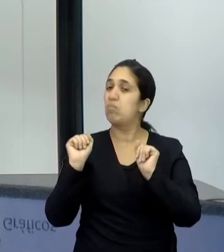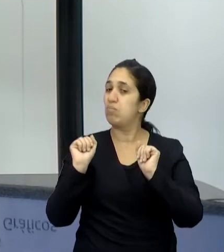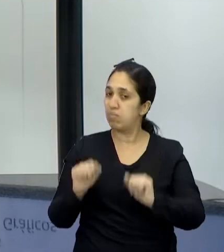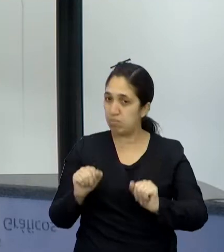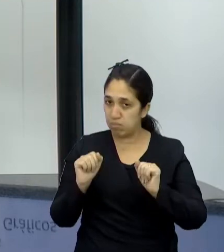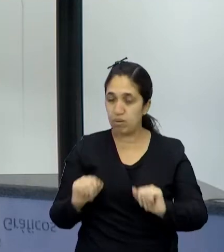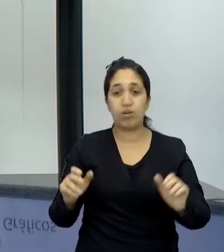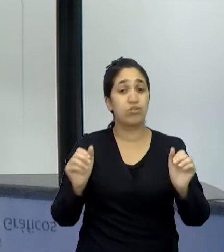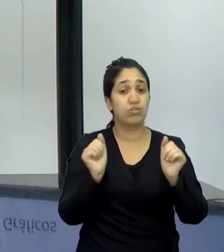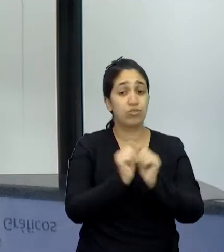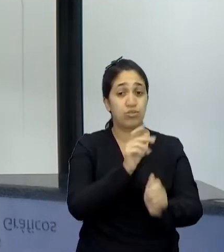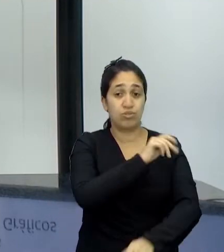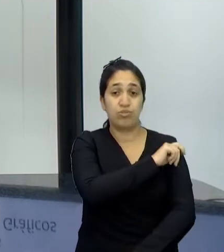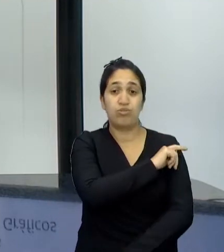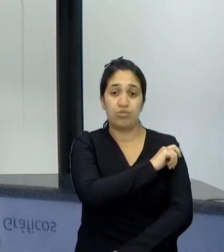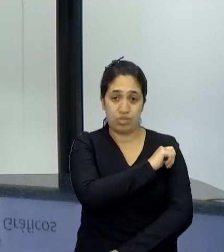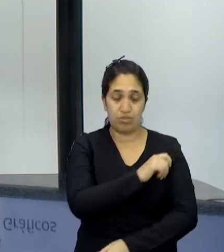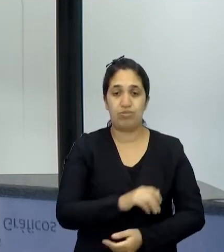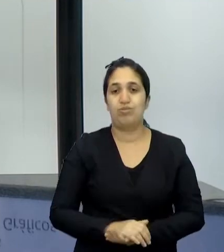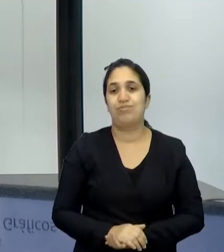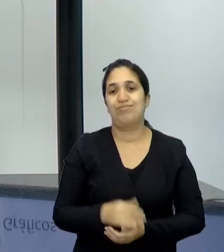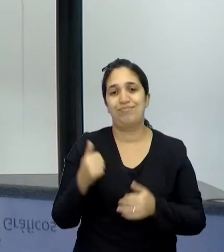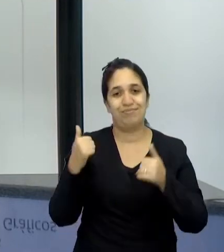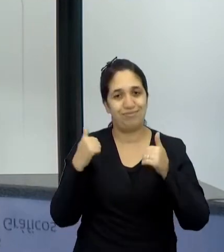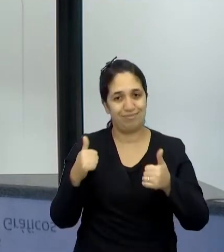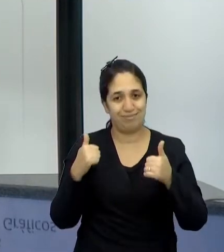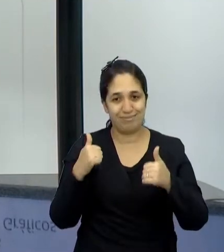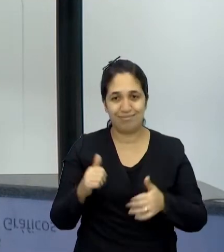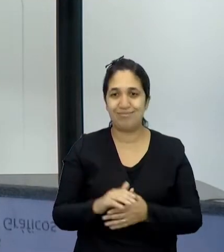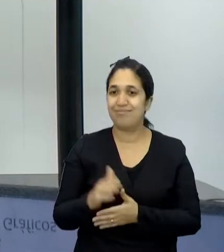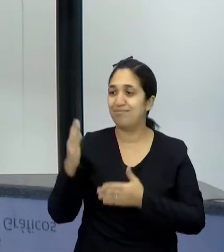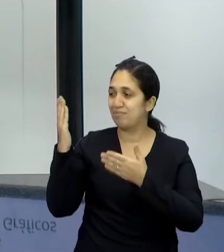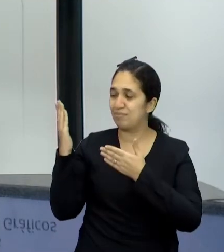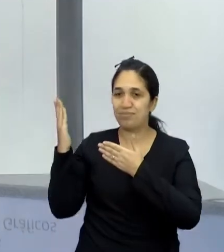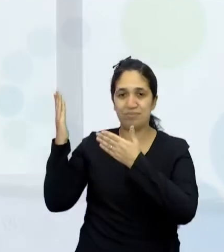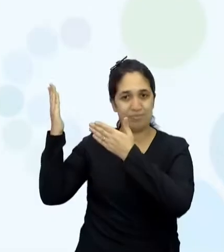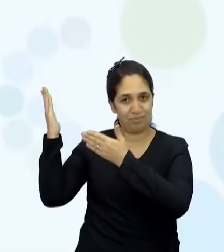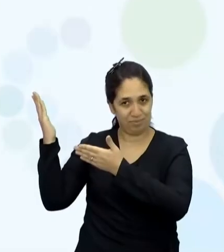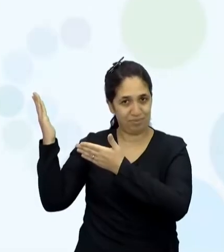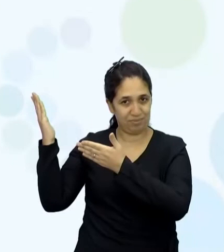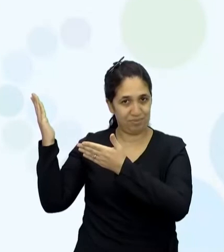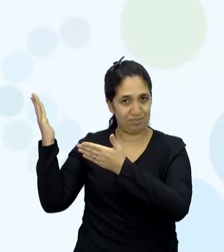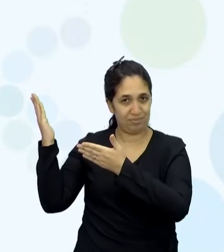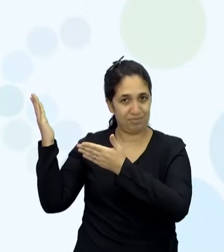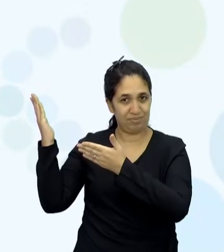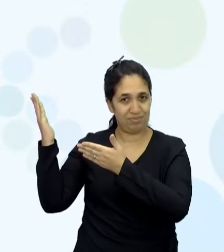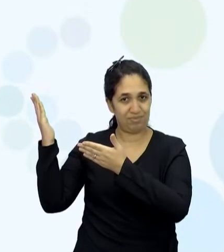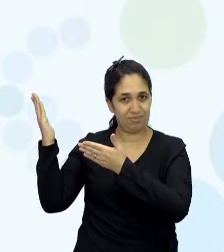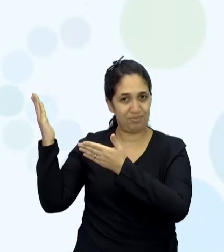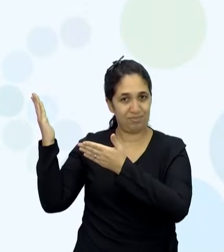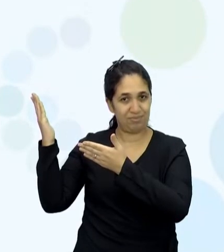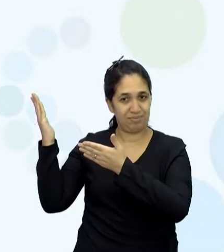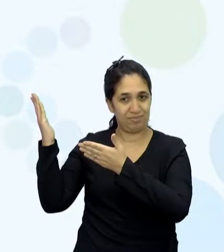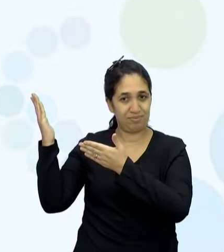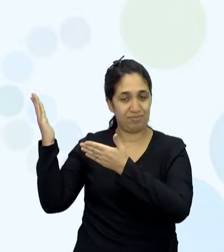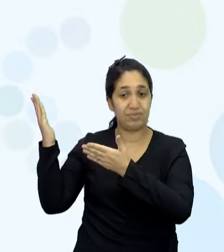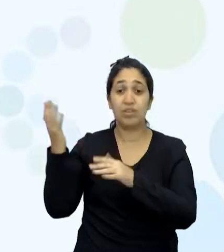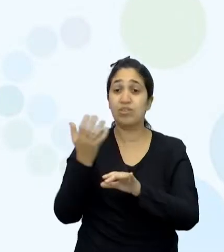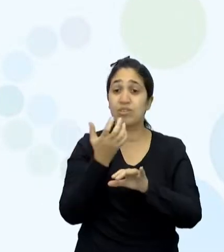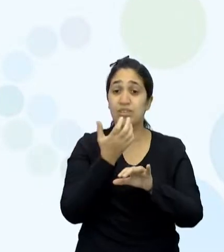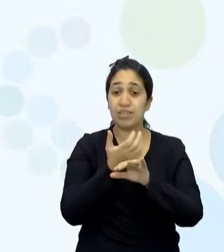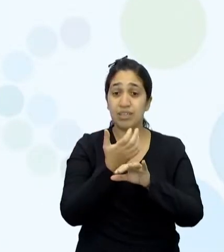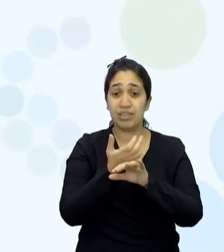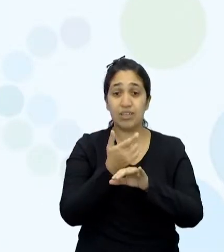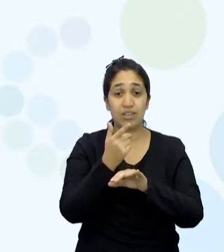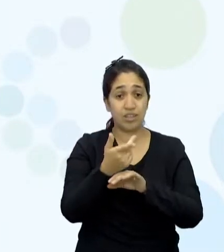seguimento com seus estudantes com outros exemplos, beleza? Então, olha lá, para vocês que nos acompanham, nós estamos aí, então, na unidade curricular